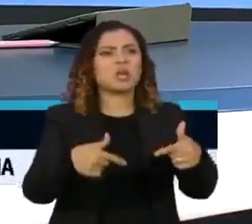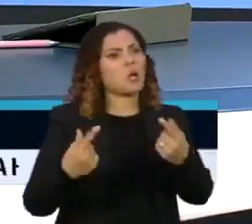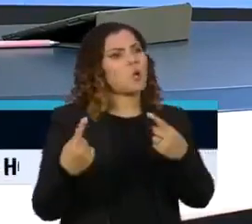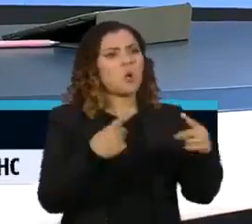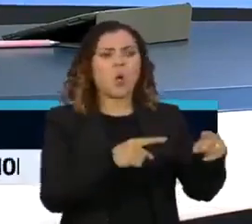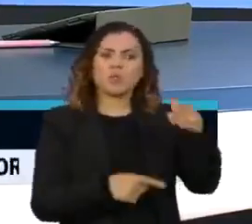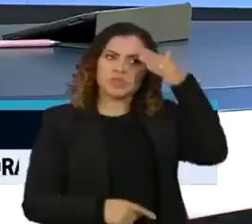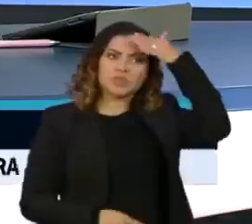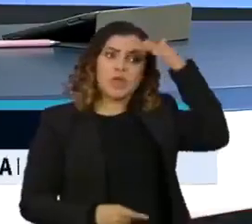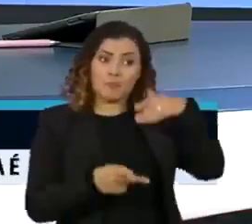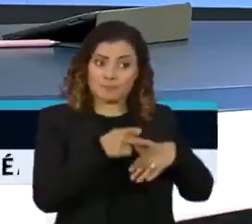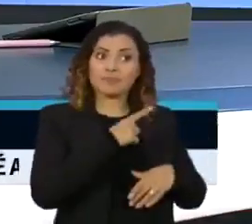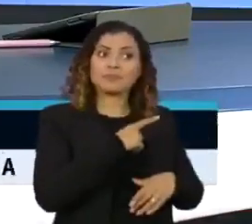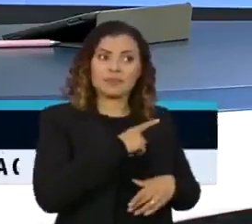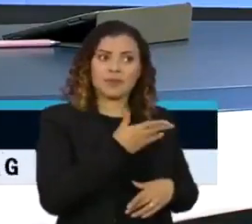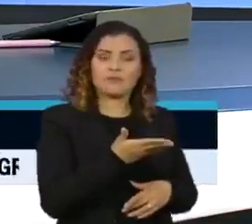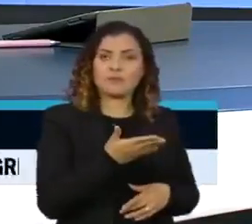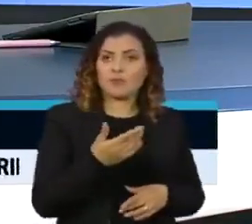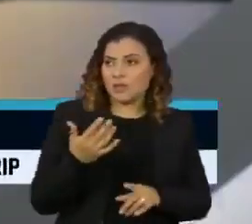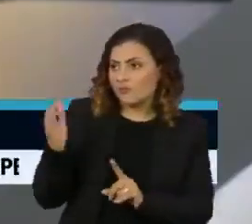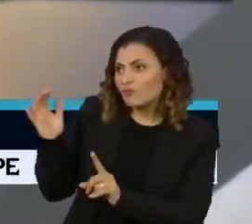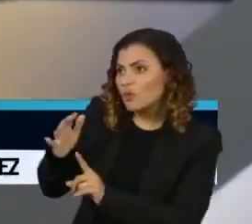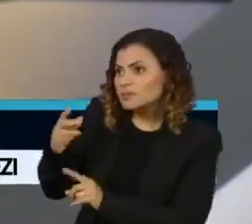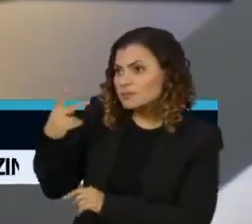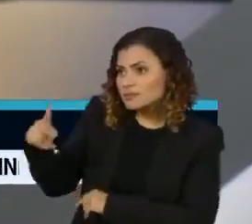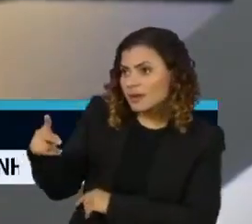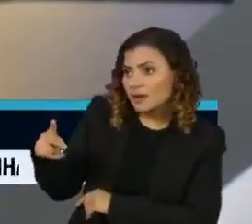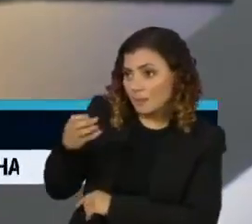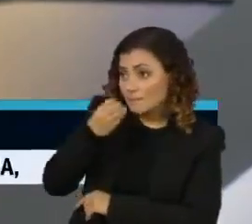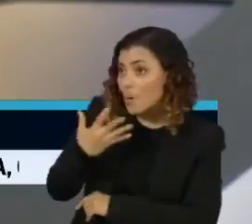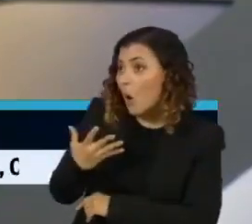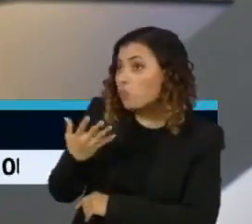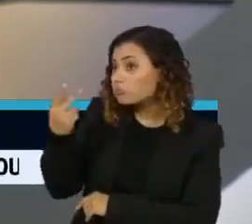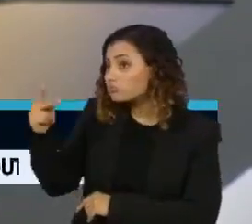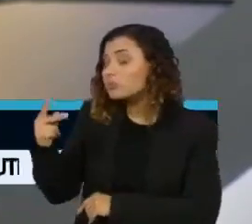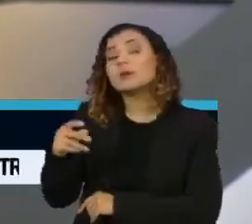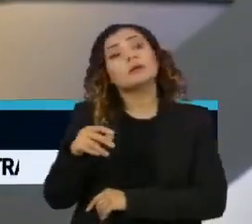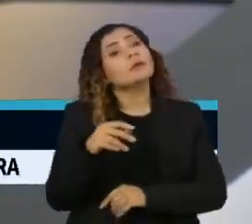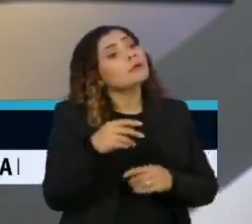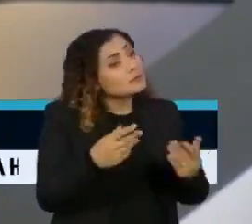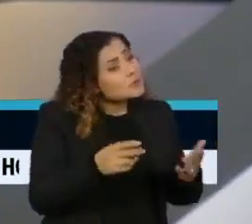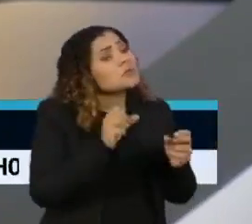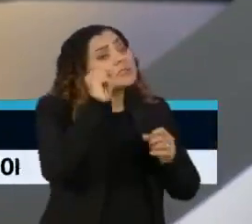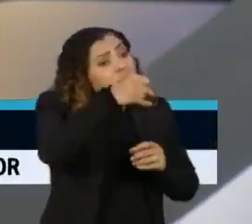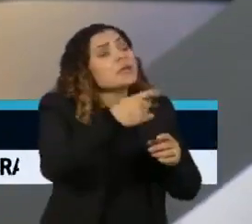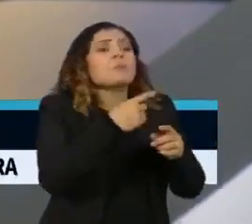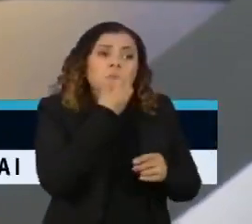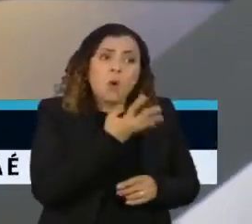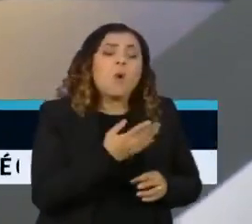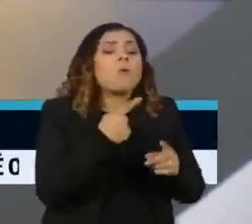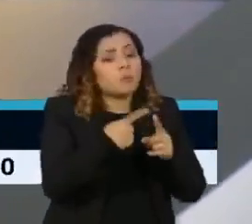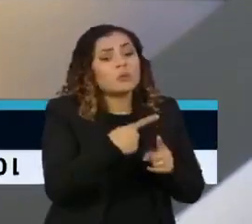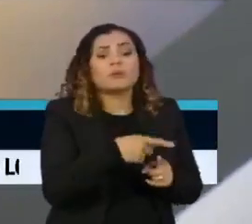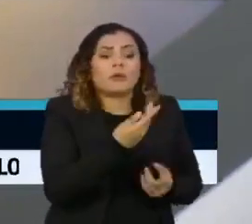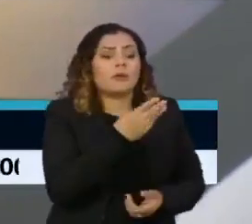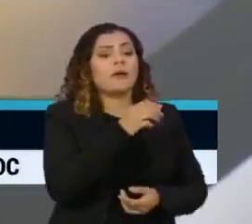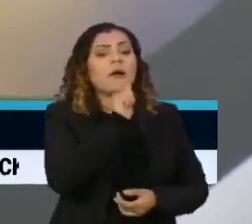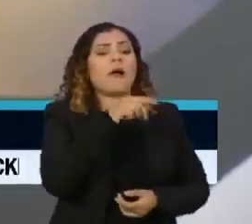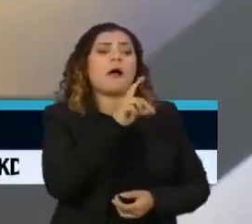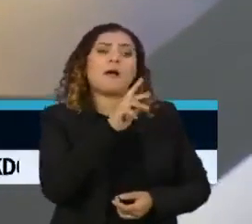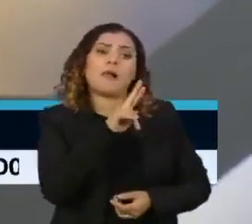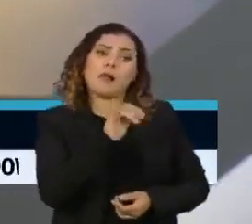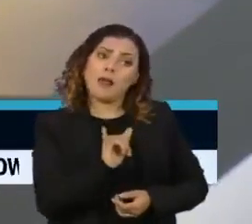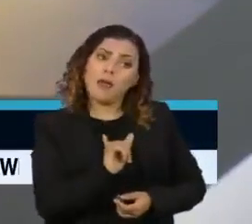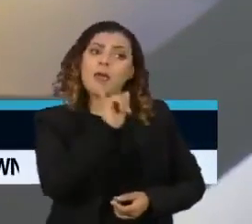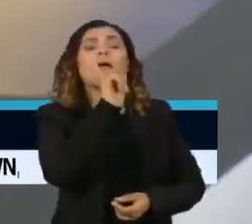altura colocado né isso pesa a favor dele ou não nessa balança desconto mas diante de uma comportamento desse não tô falando